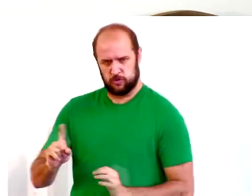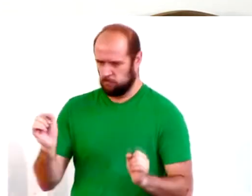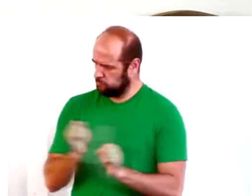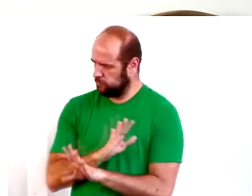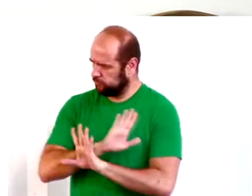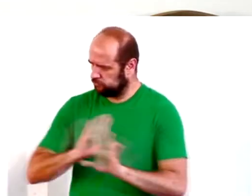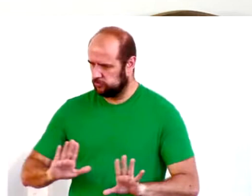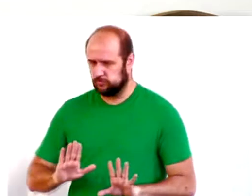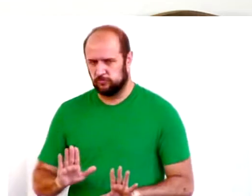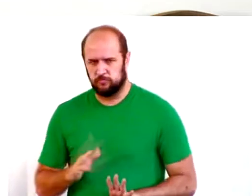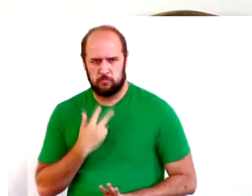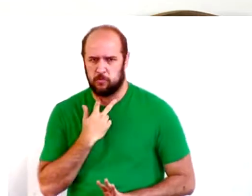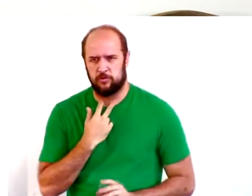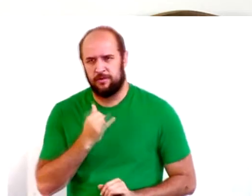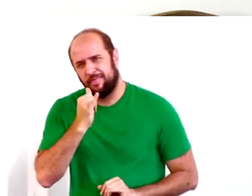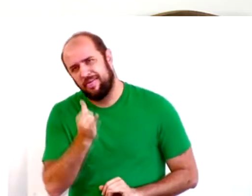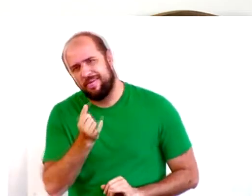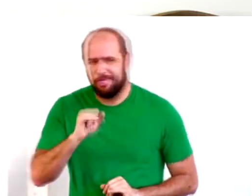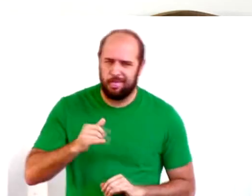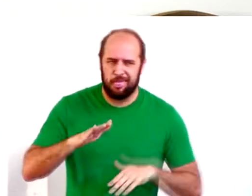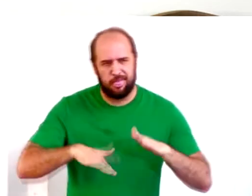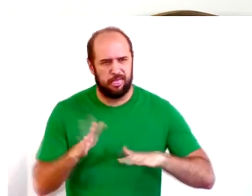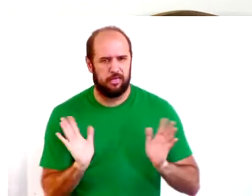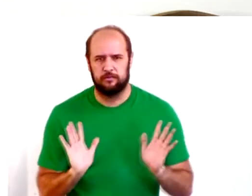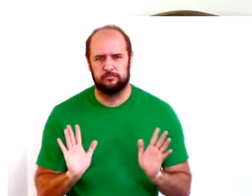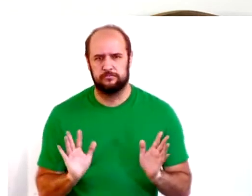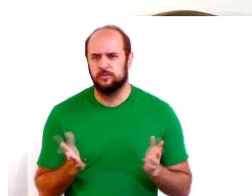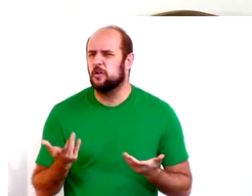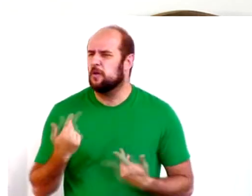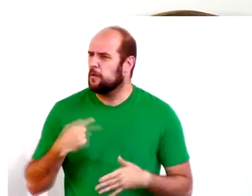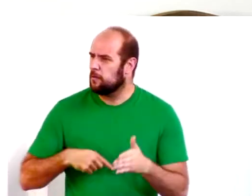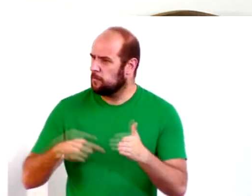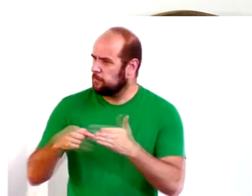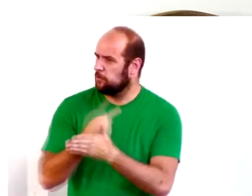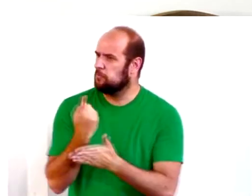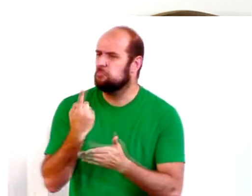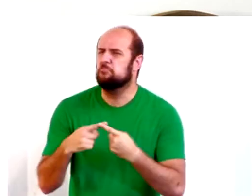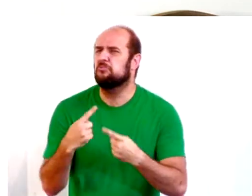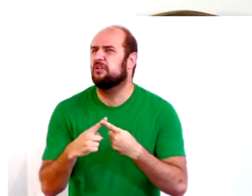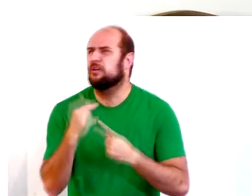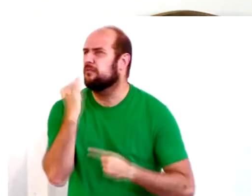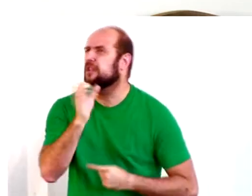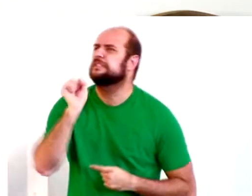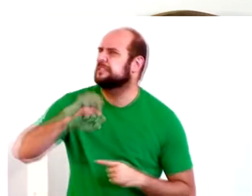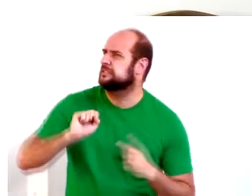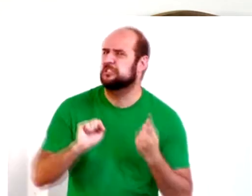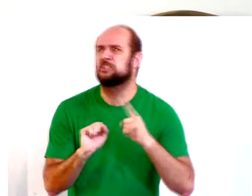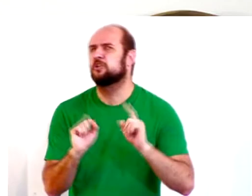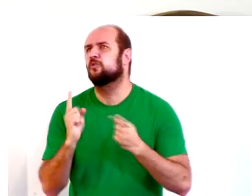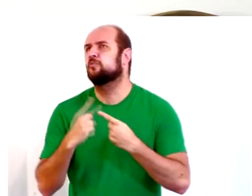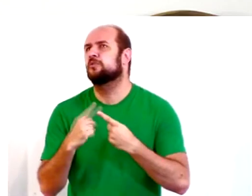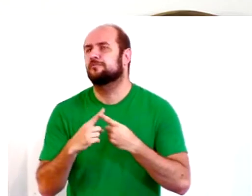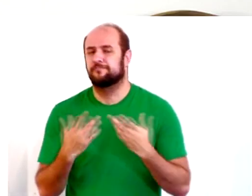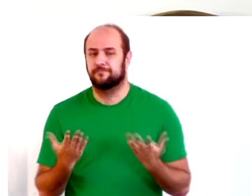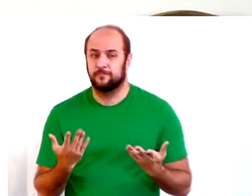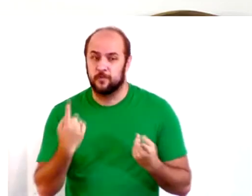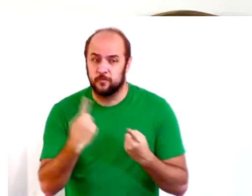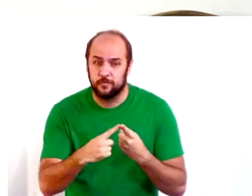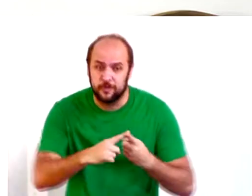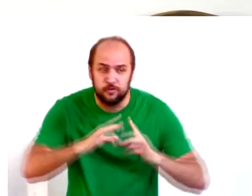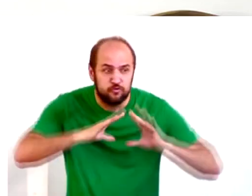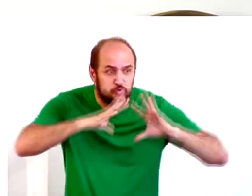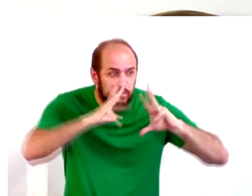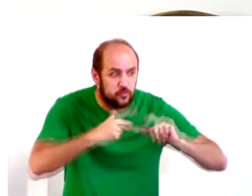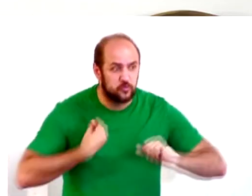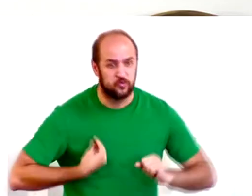esse assunto do sim, sim e do não, não? É porque praticamente tudo na nossa vida, meus irmãos, é acordo. Nós fazemos